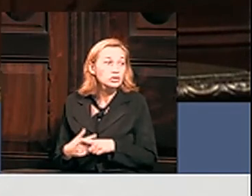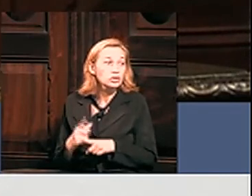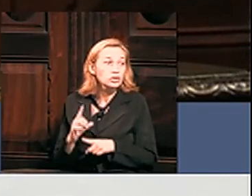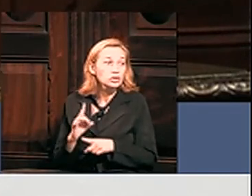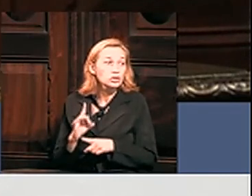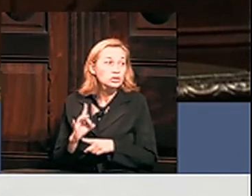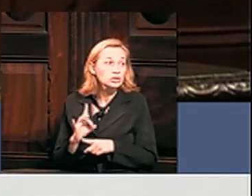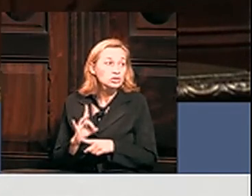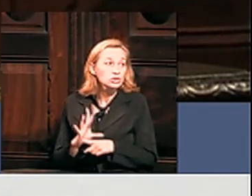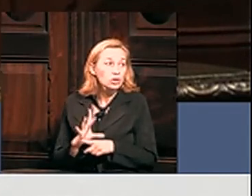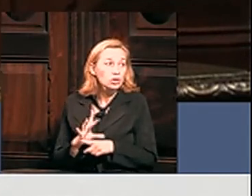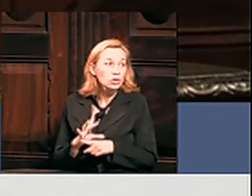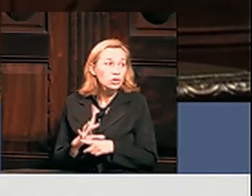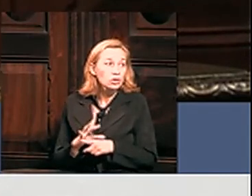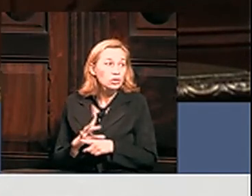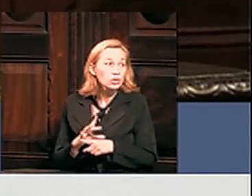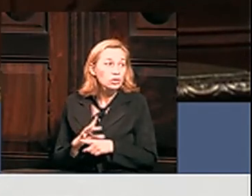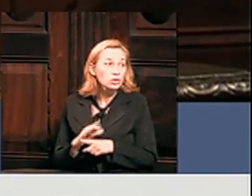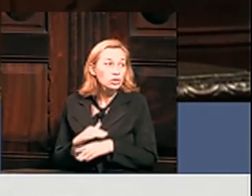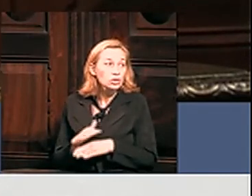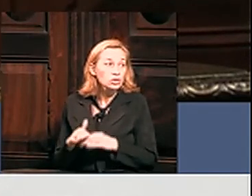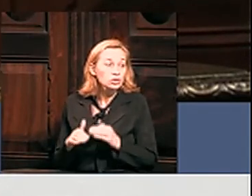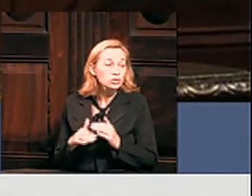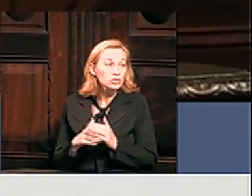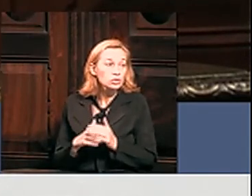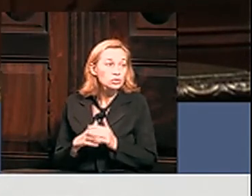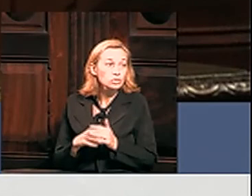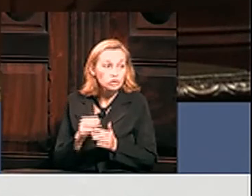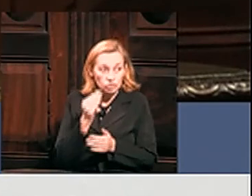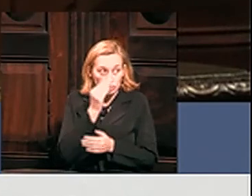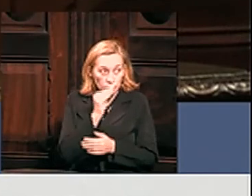pela rejeição, pedirei